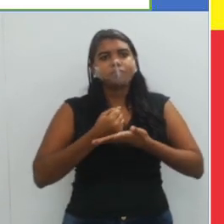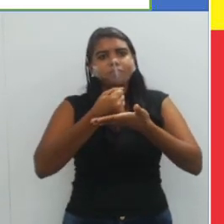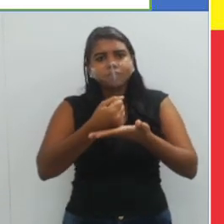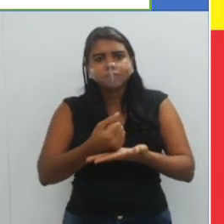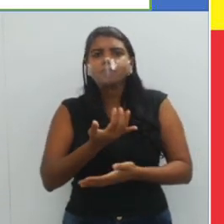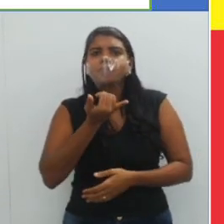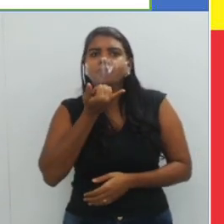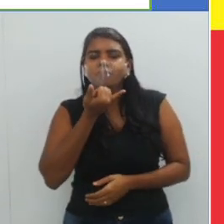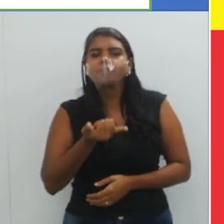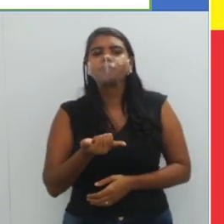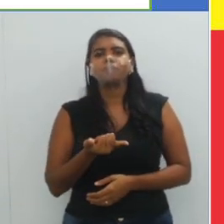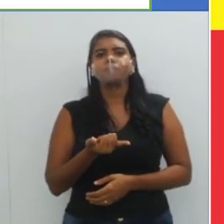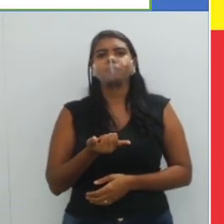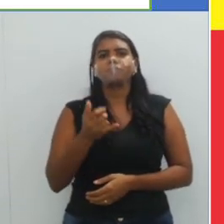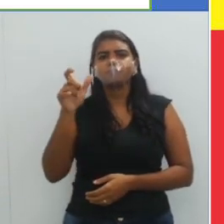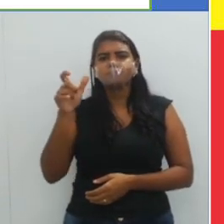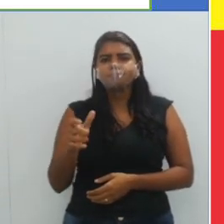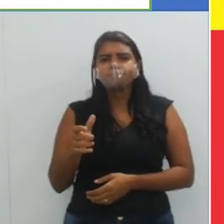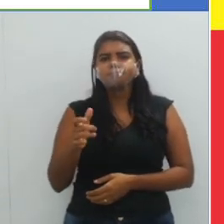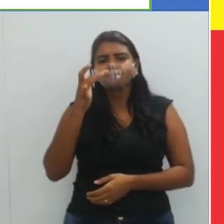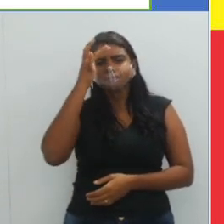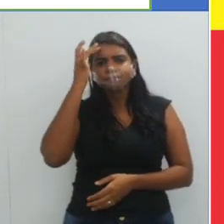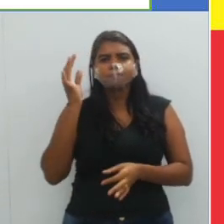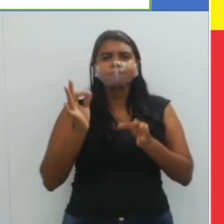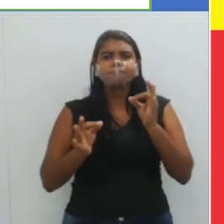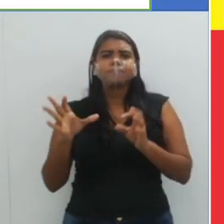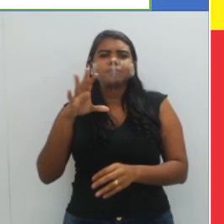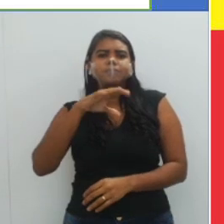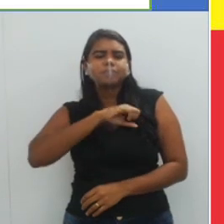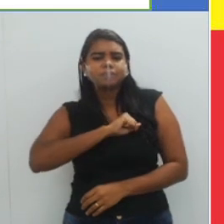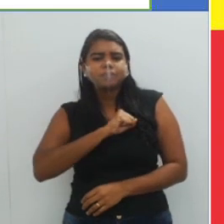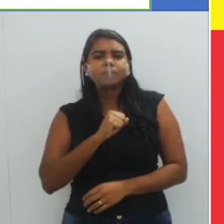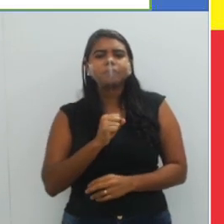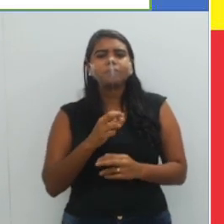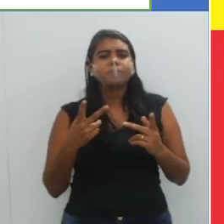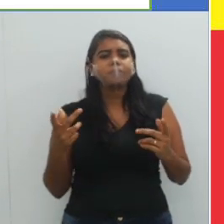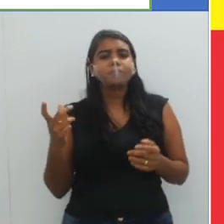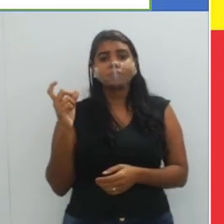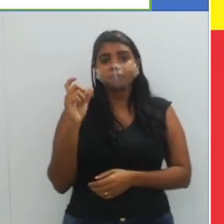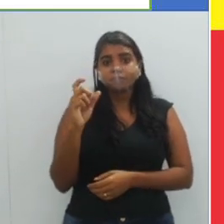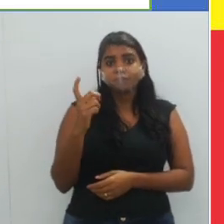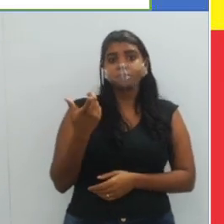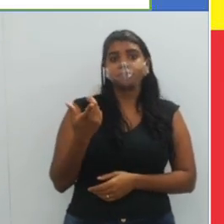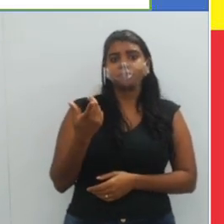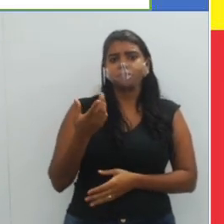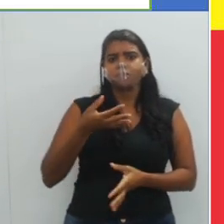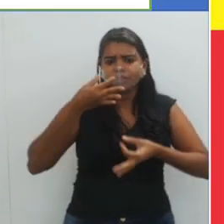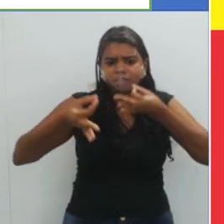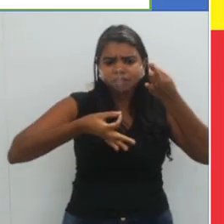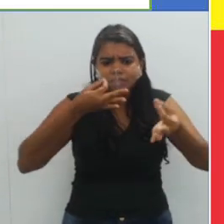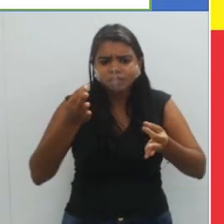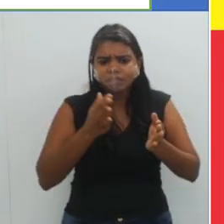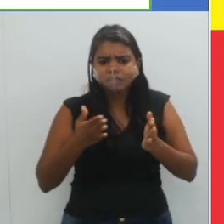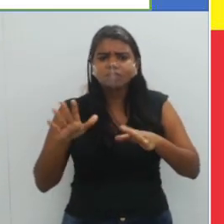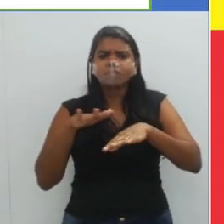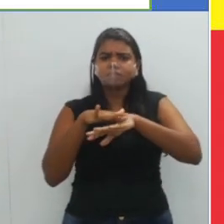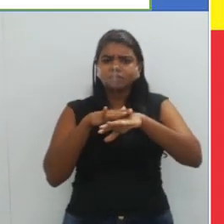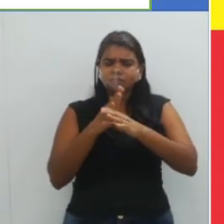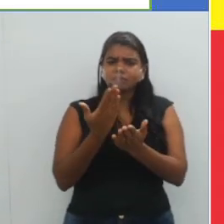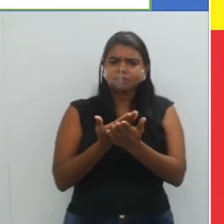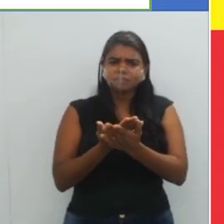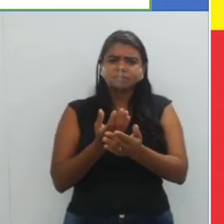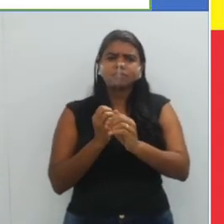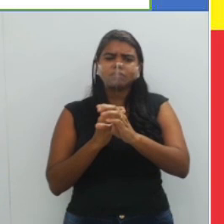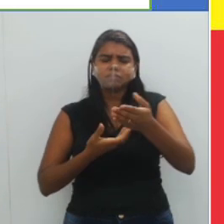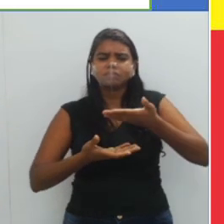solidariedade, o perdão, a honestidade, fraternidade, amor. Então são palavras que vamos discutir ao longo dessa